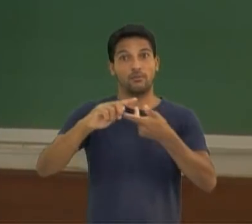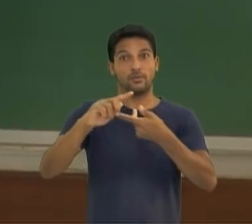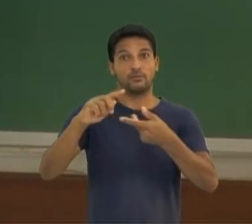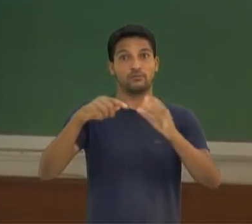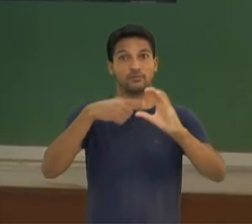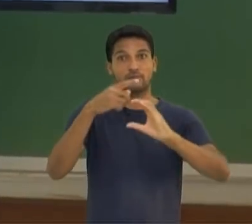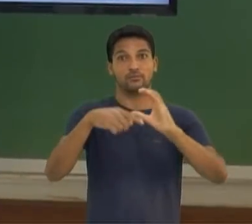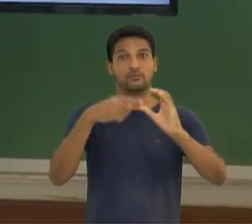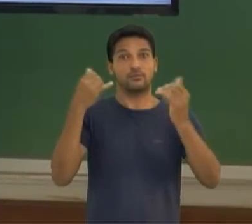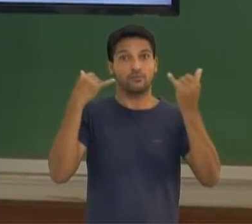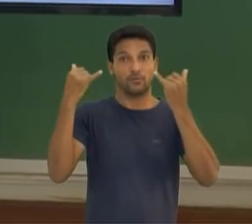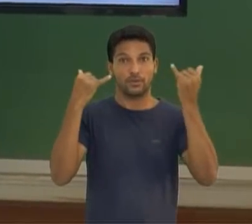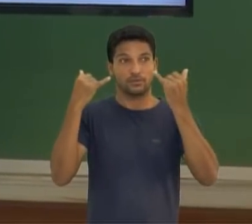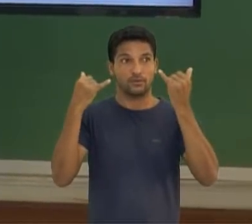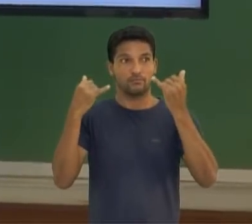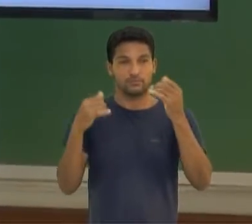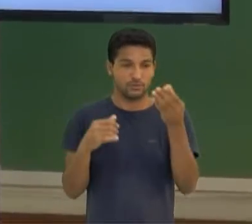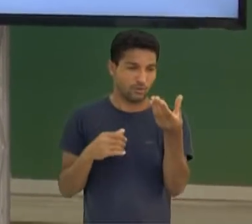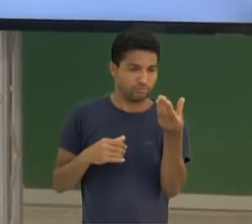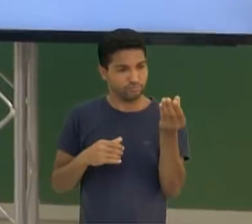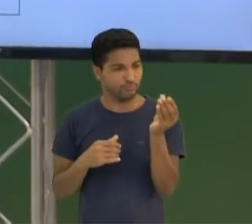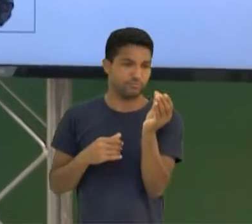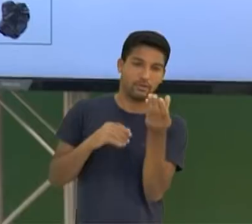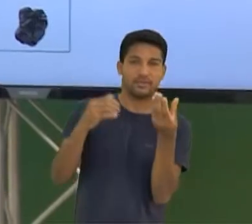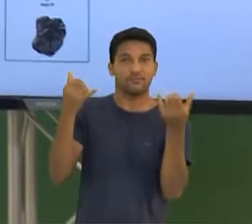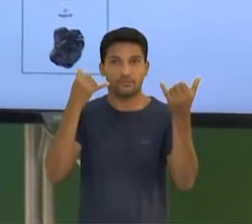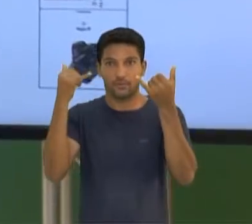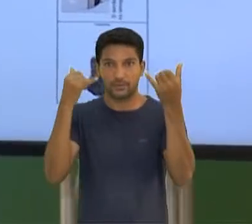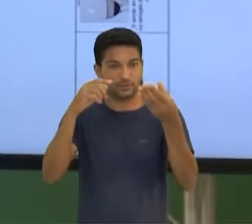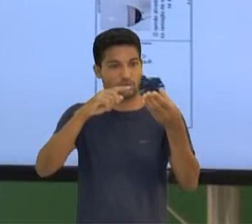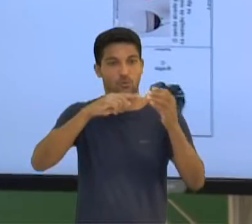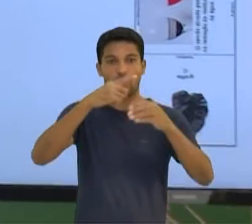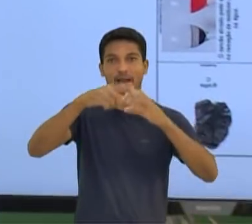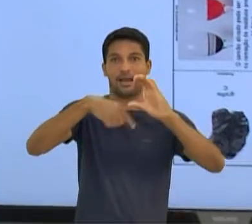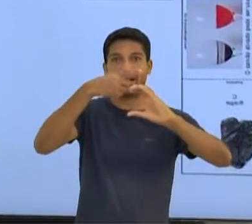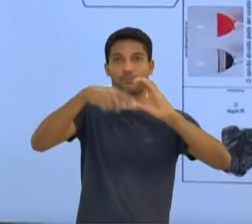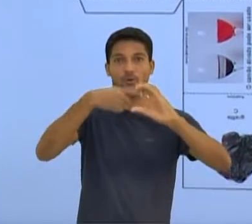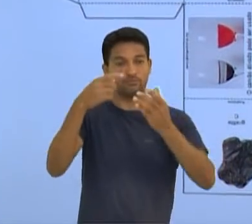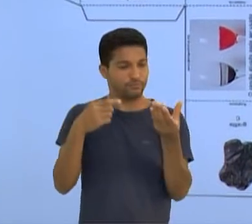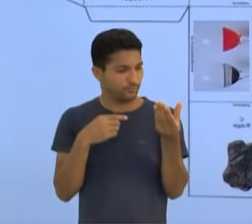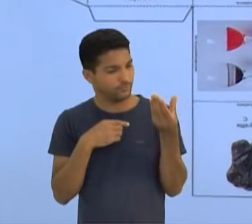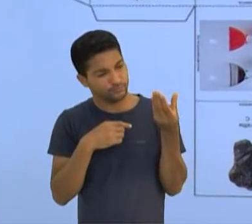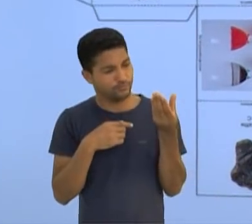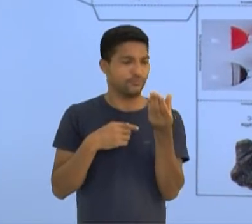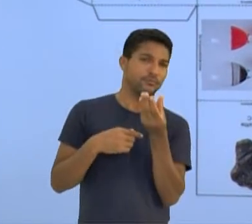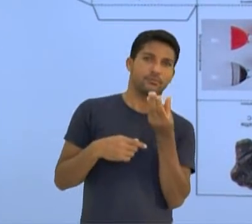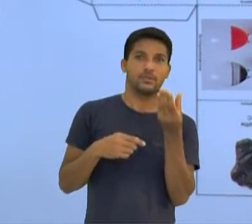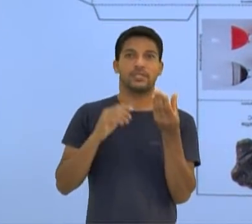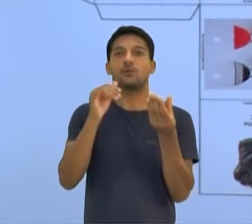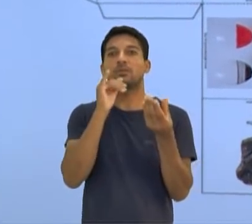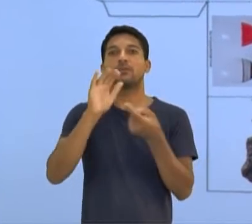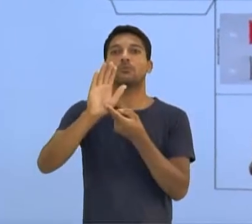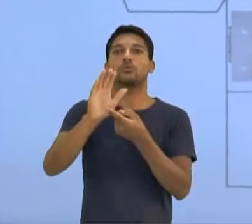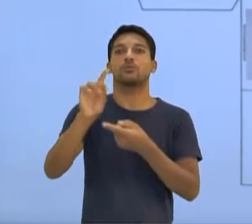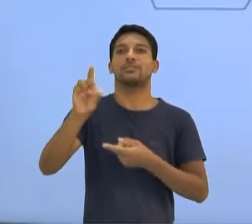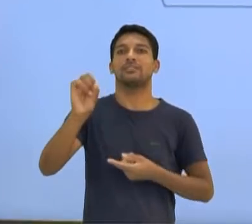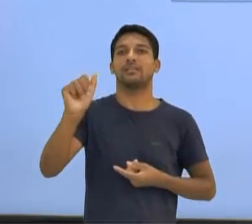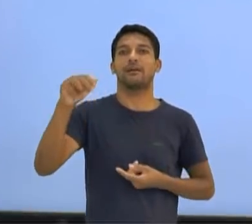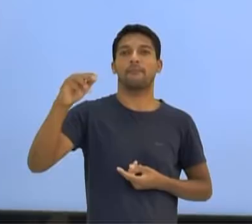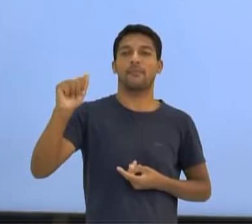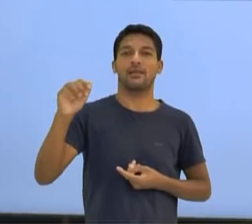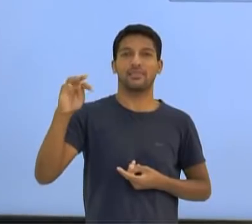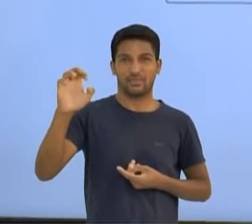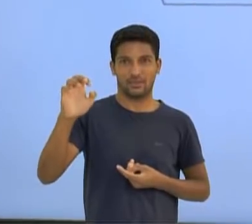carbono, né? E outras coisas, outros exemplos, né? Diamante, o exemplo do grafite, certo?